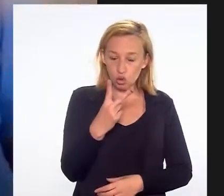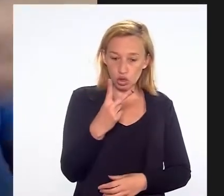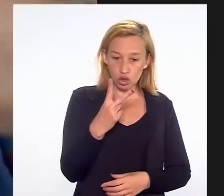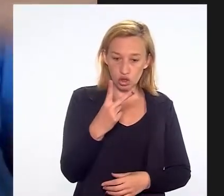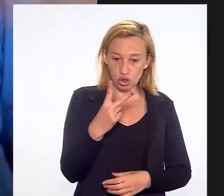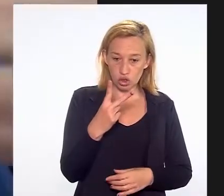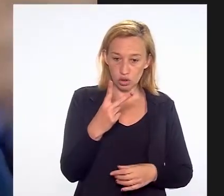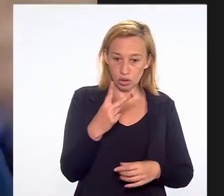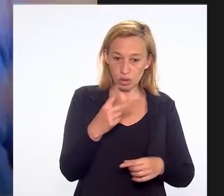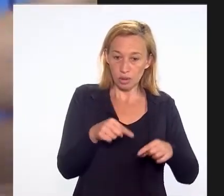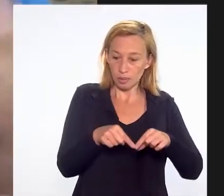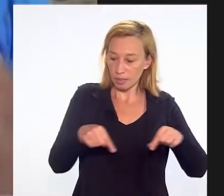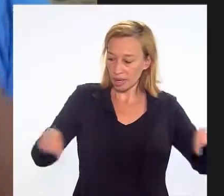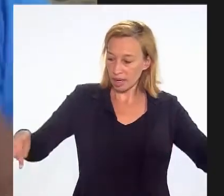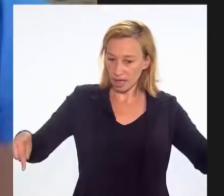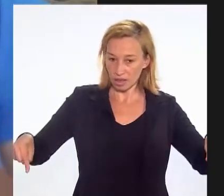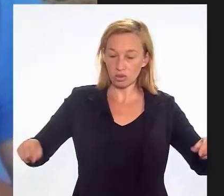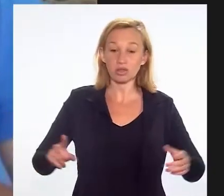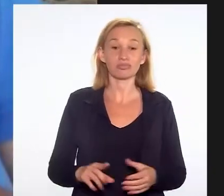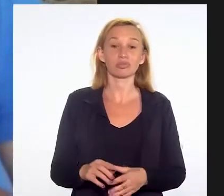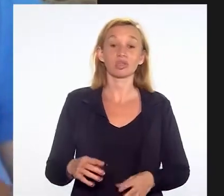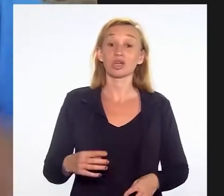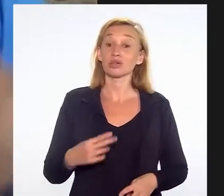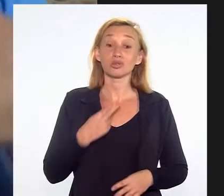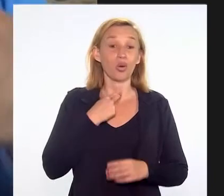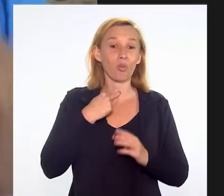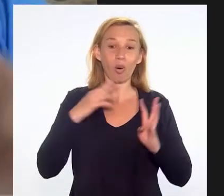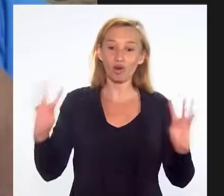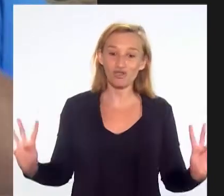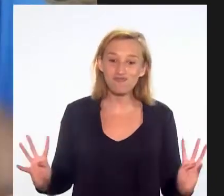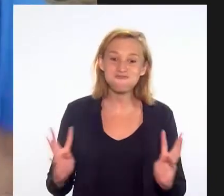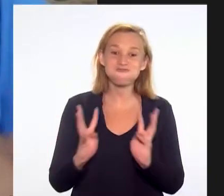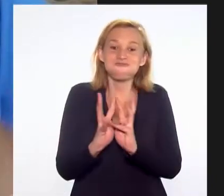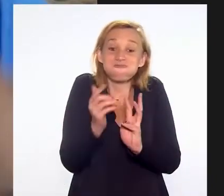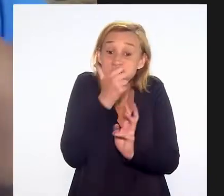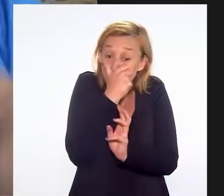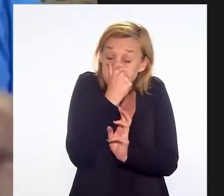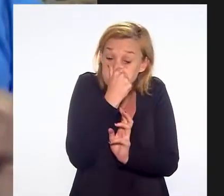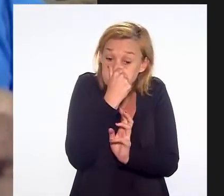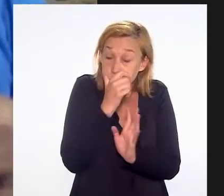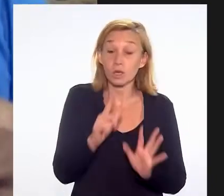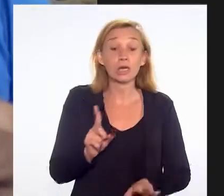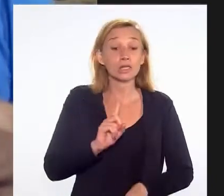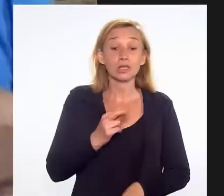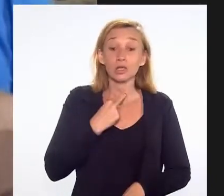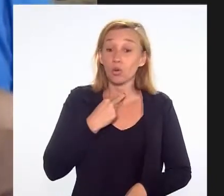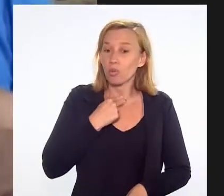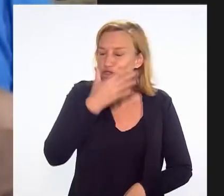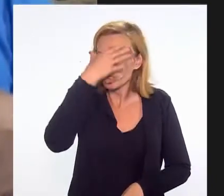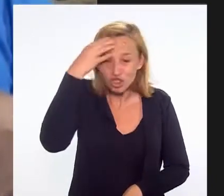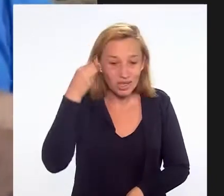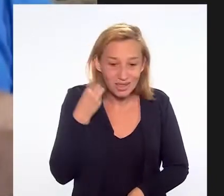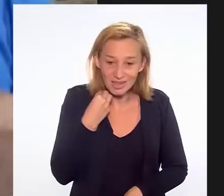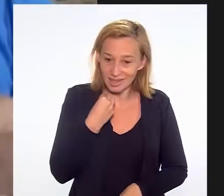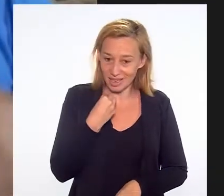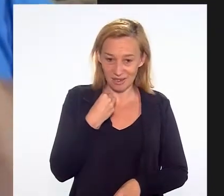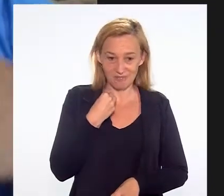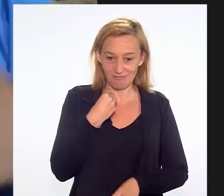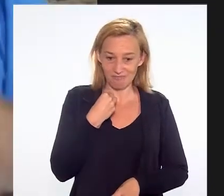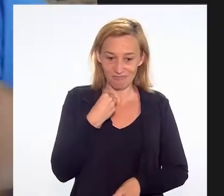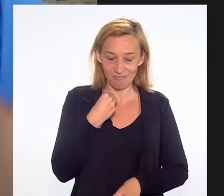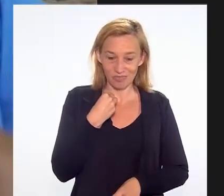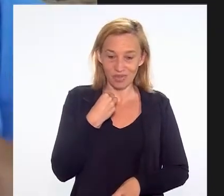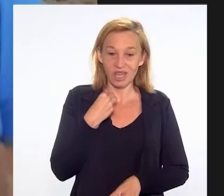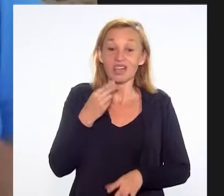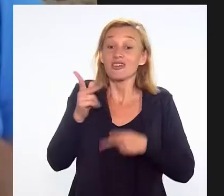interpessoal de 2 metros no momento de conversar, não estar e nem provocar aglomerações, e